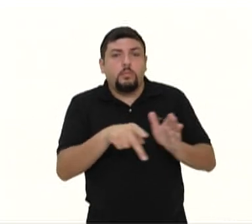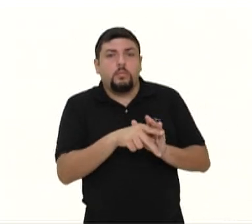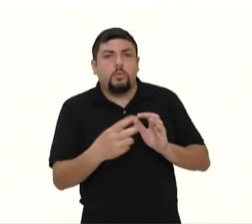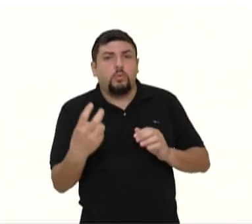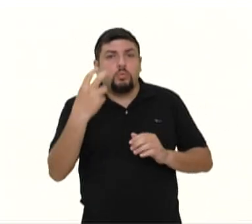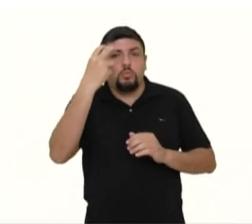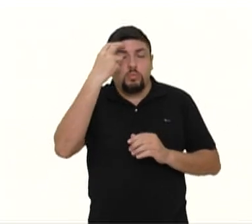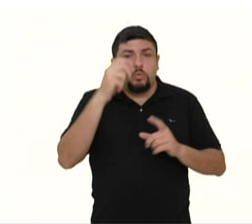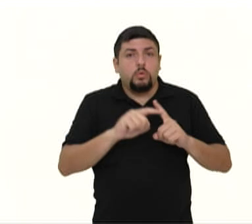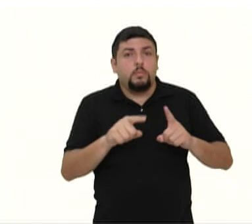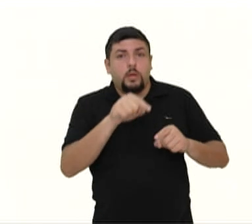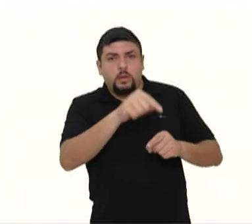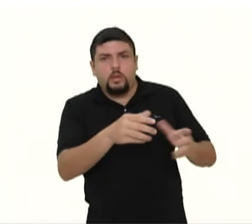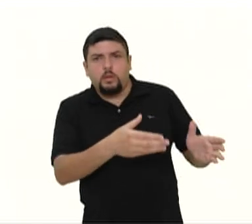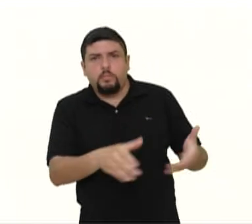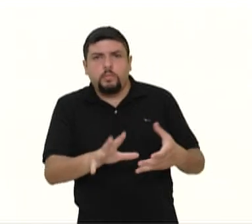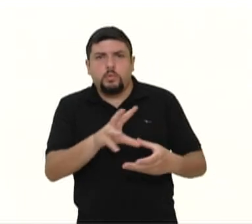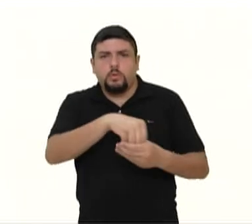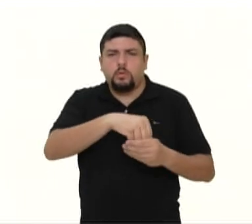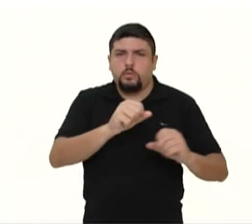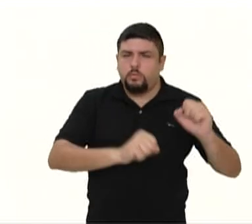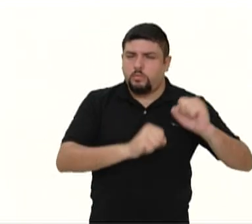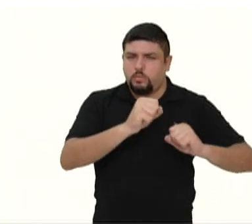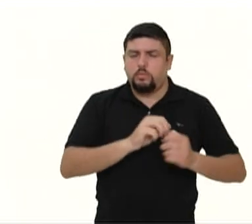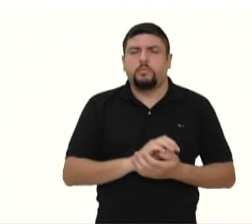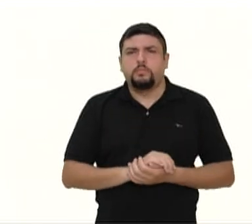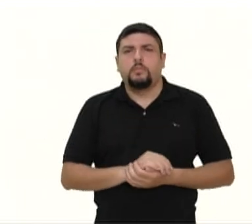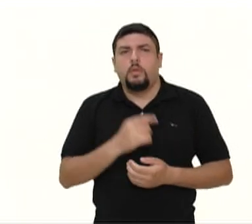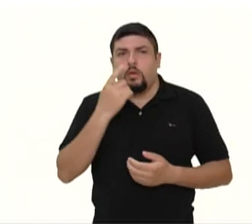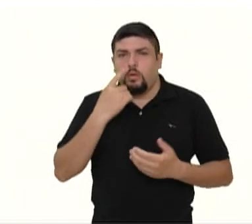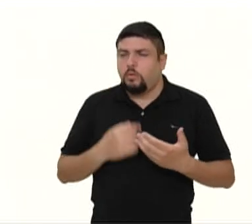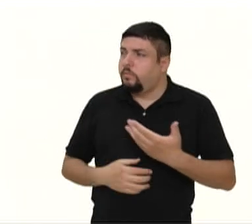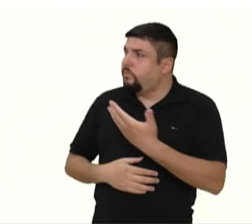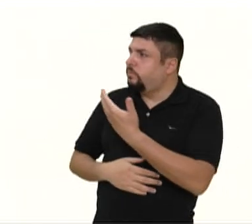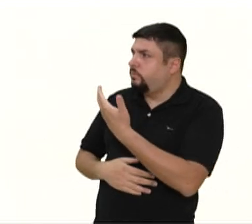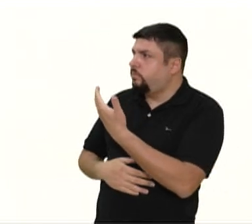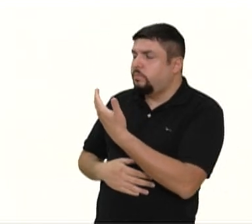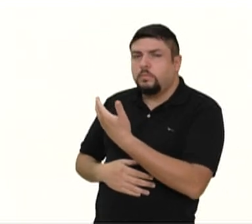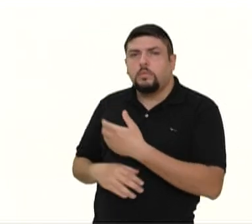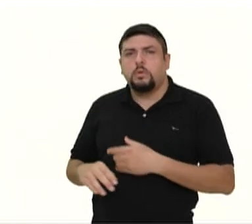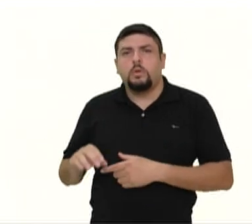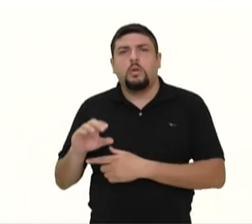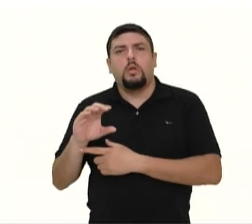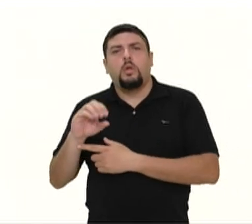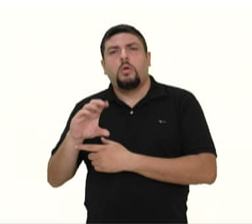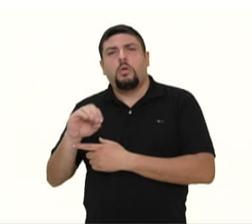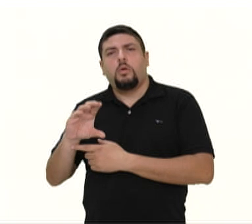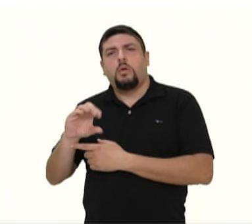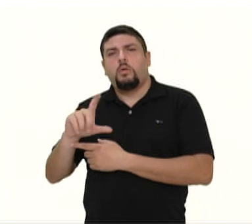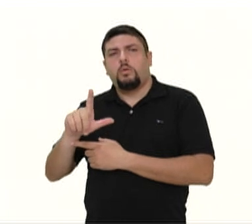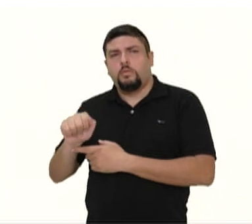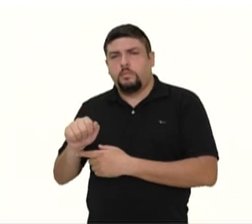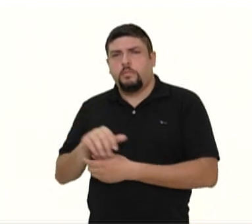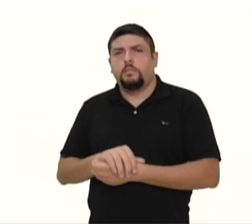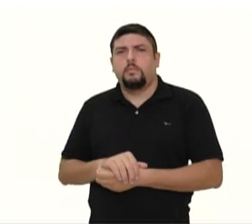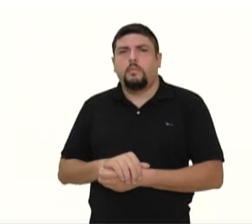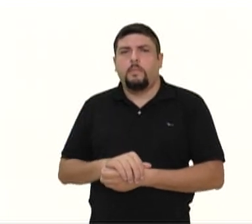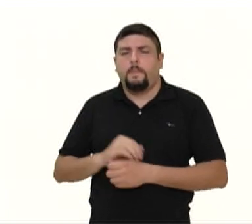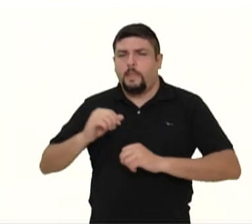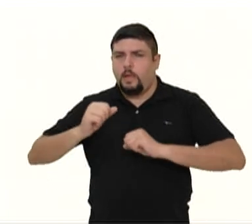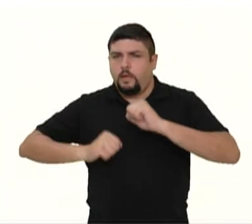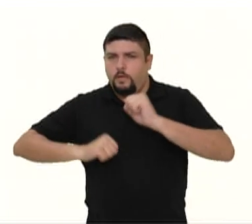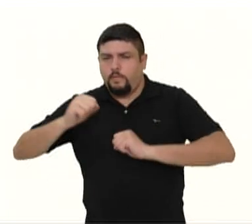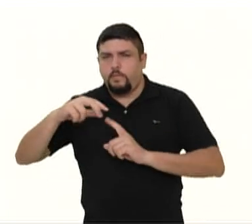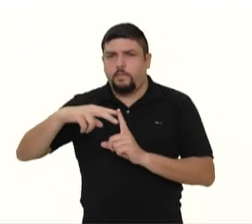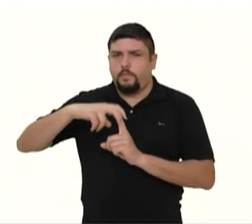imagem, por favor, observe, você tem um pedacinho de uma propaganda da Coca-Cola. Esta fábrica de refrigerantes